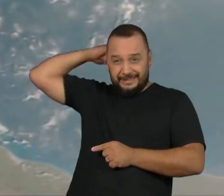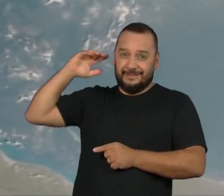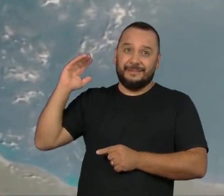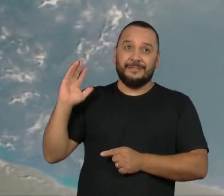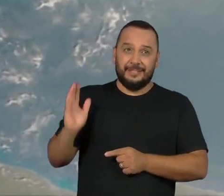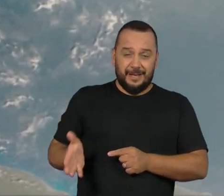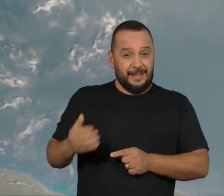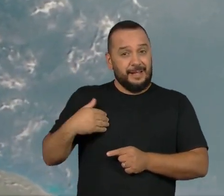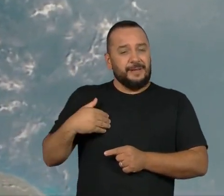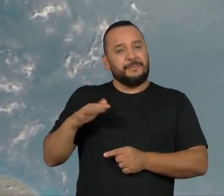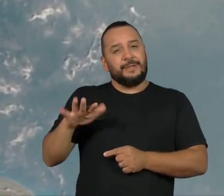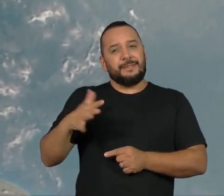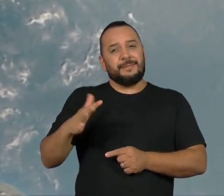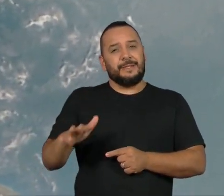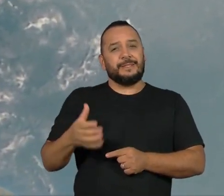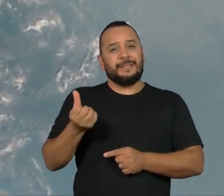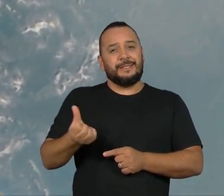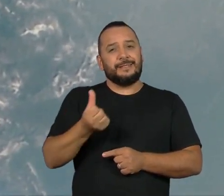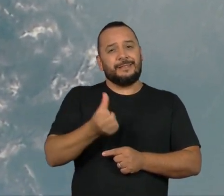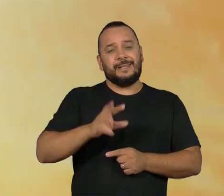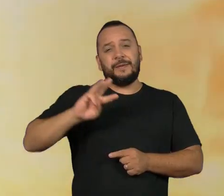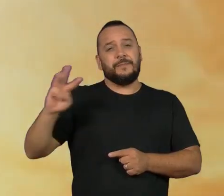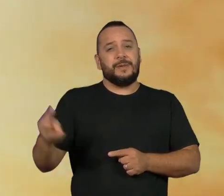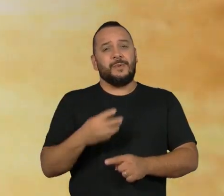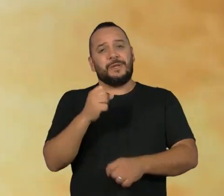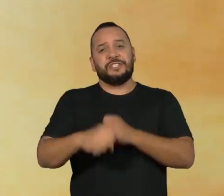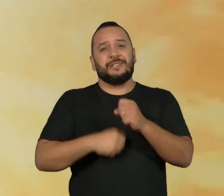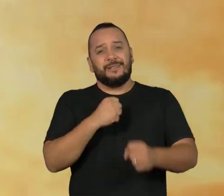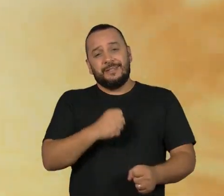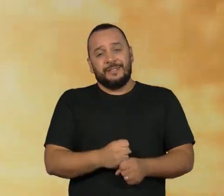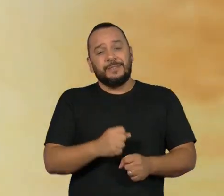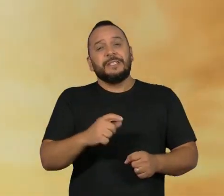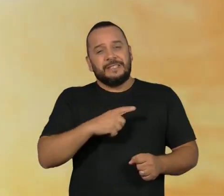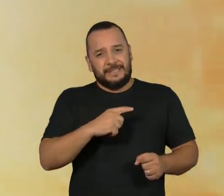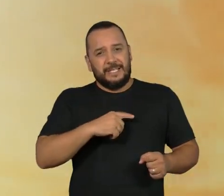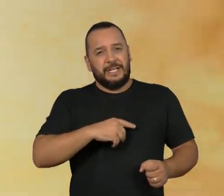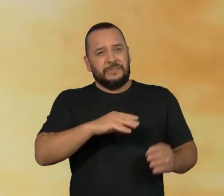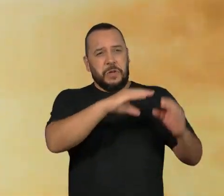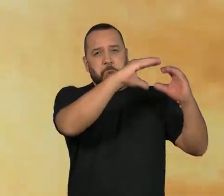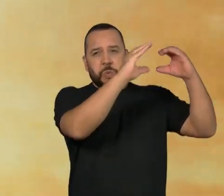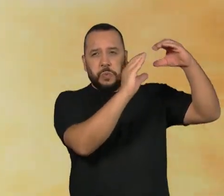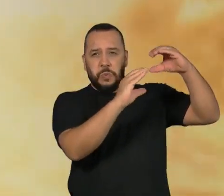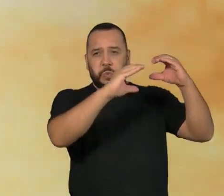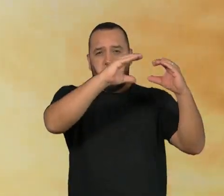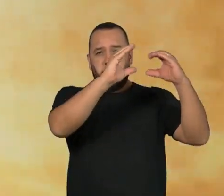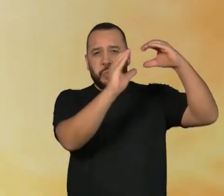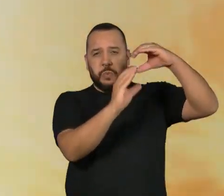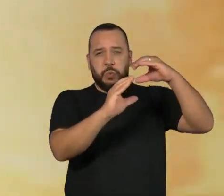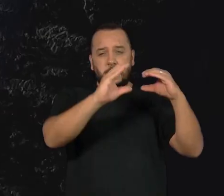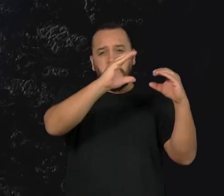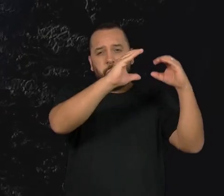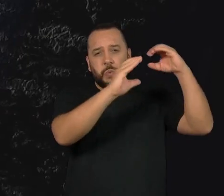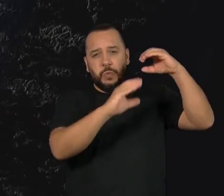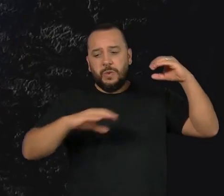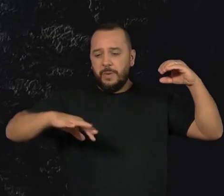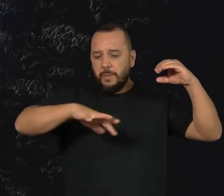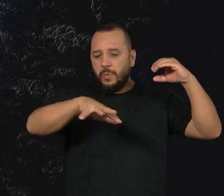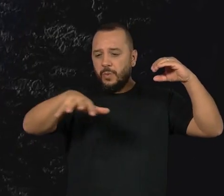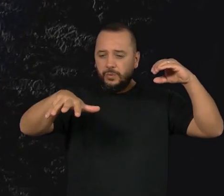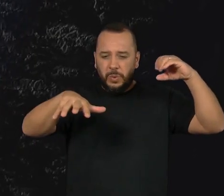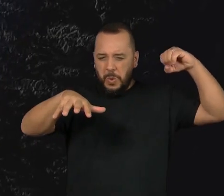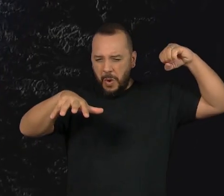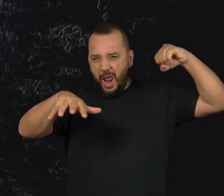Há cerca de 66 milhões de anos, um asteroide de 12 quilômetros de largura